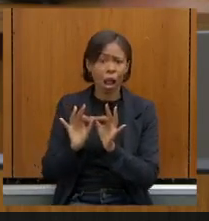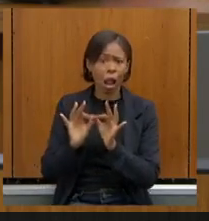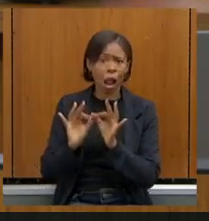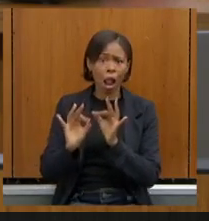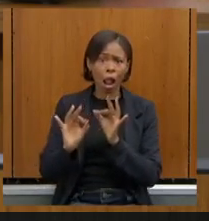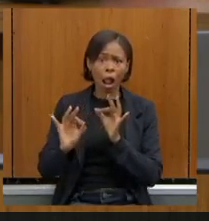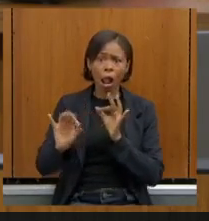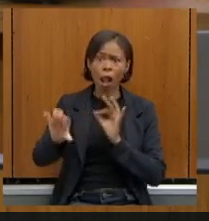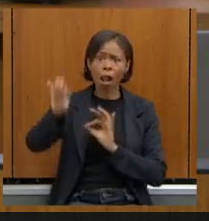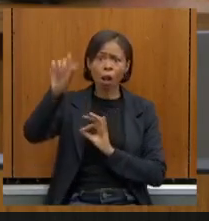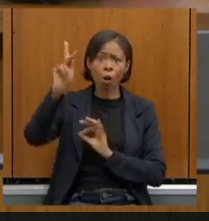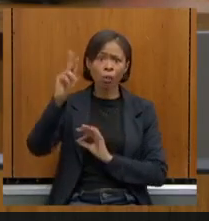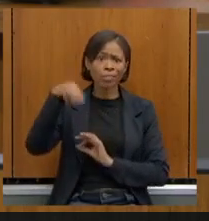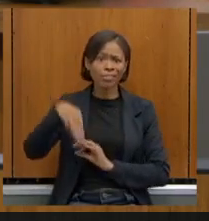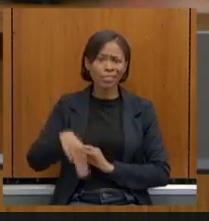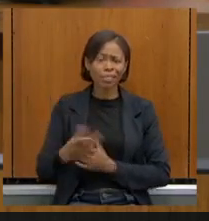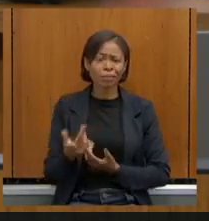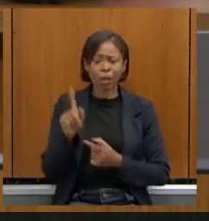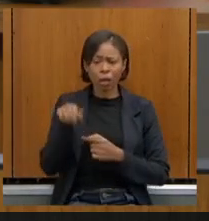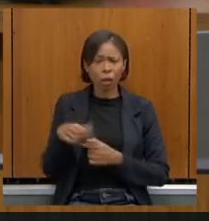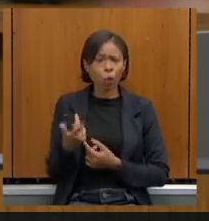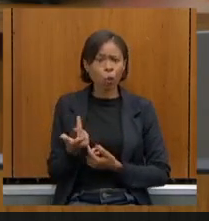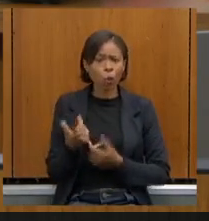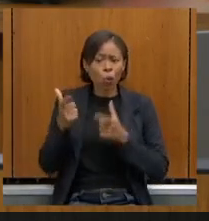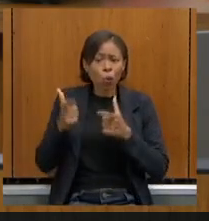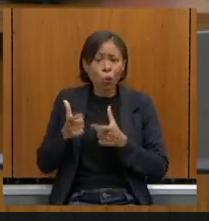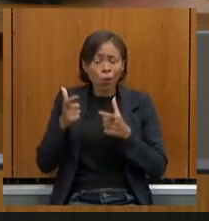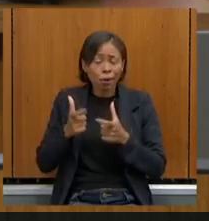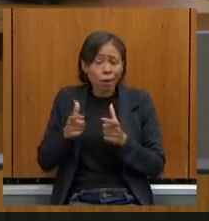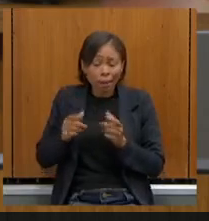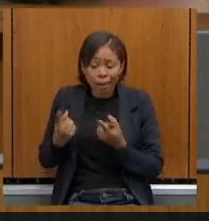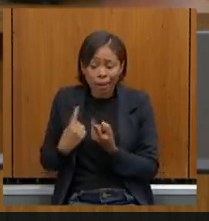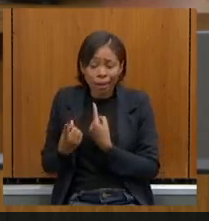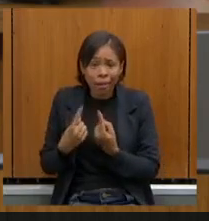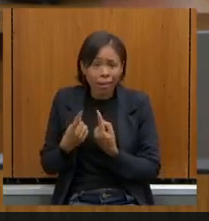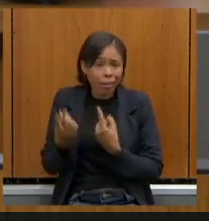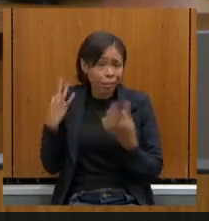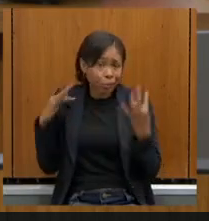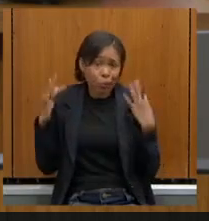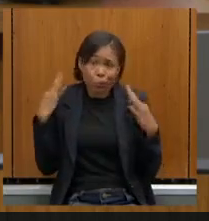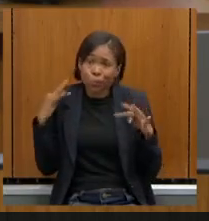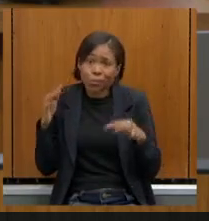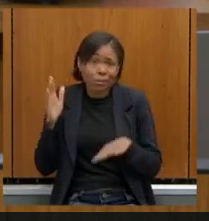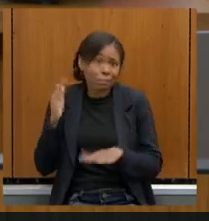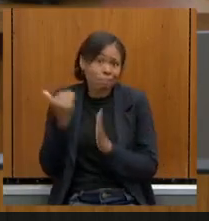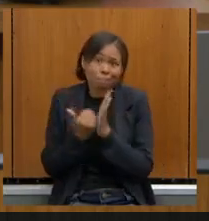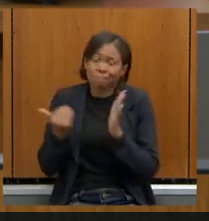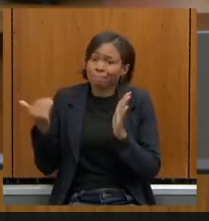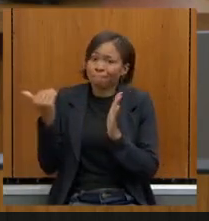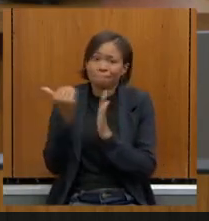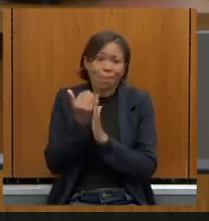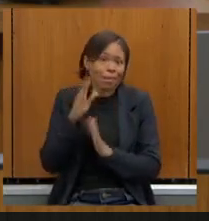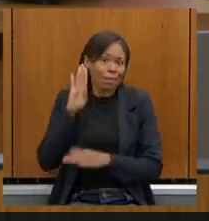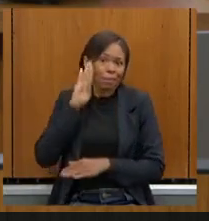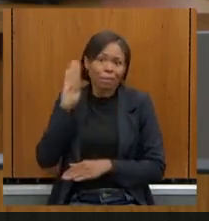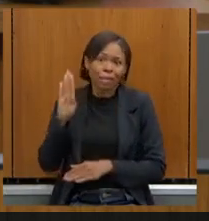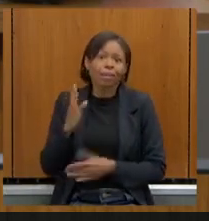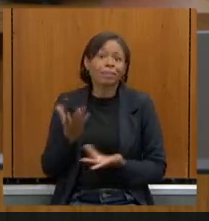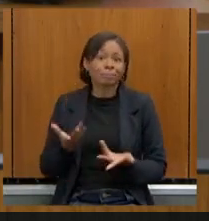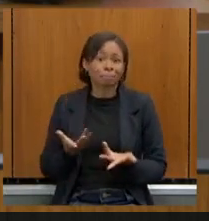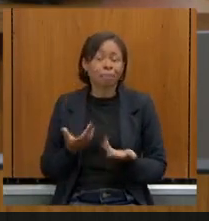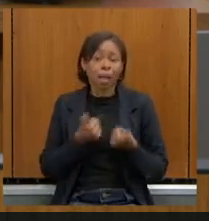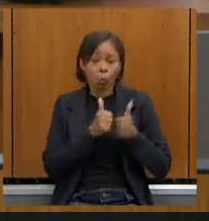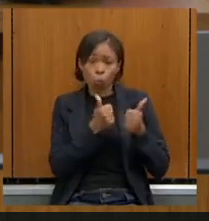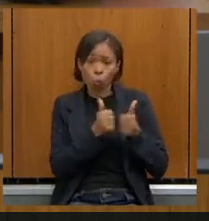é um produto turístico da maior categoria. A Itapemirim vai colocar voo São João aqui,